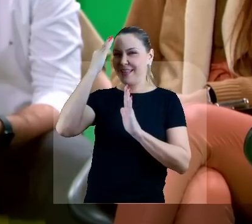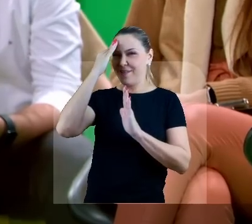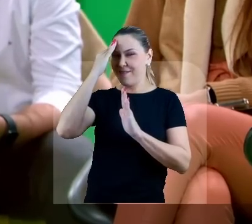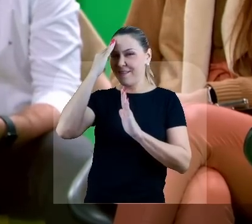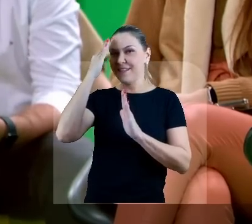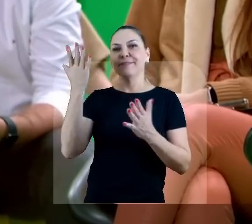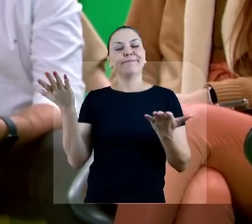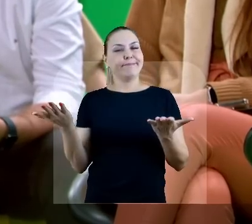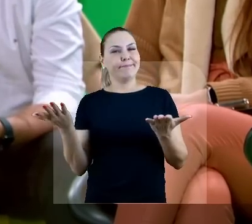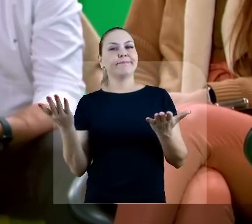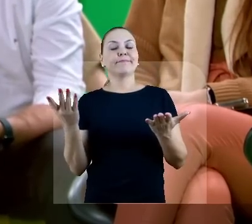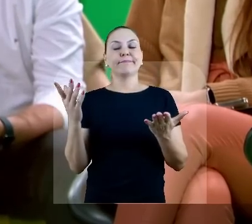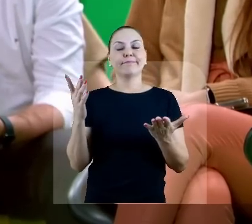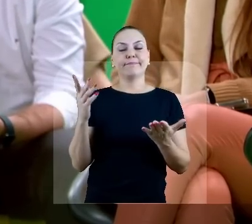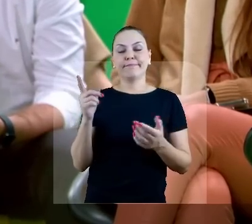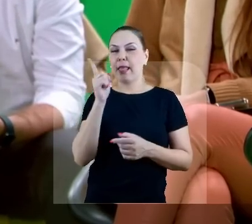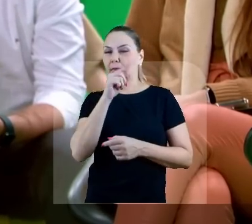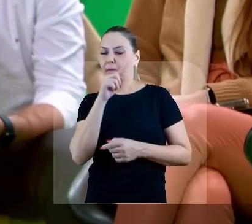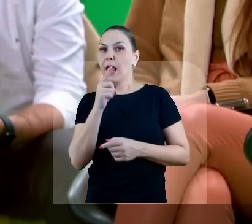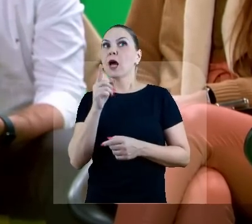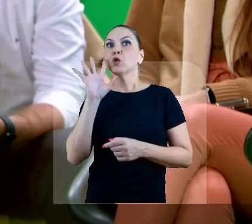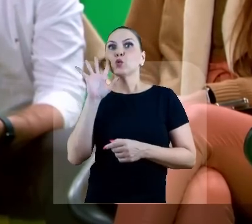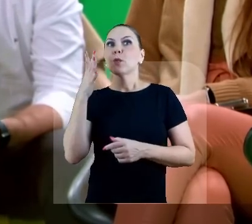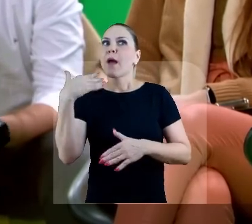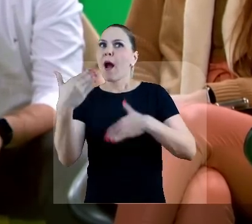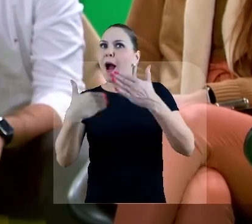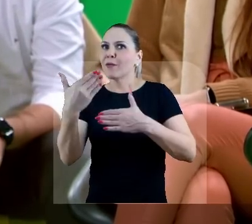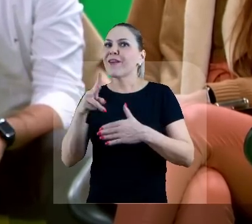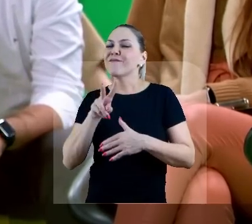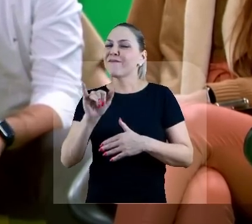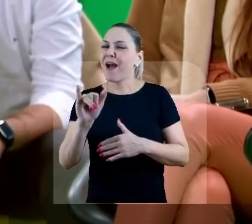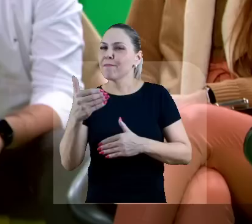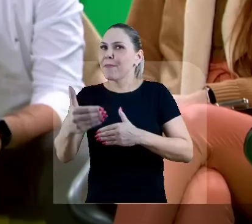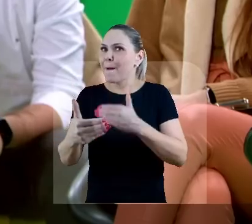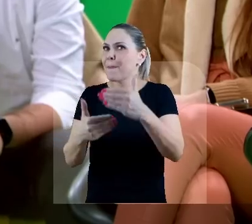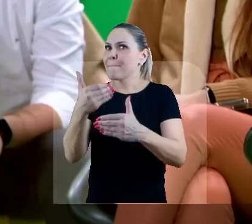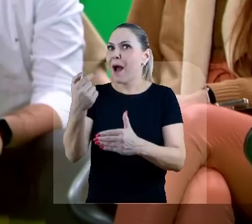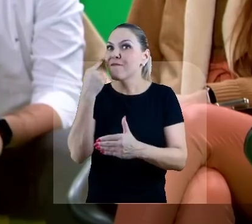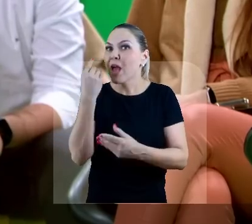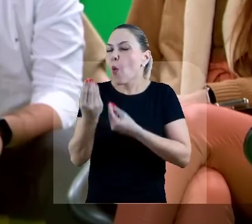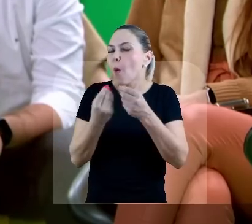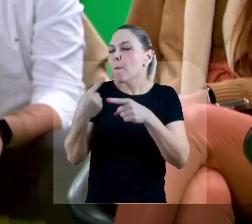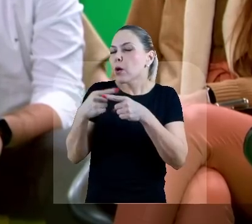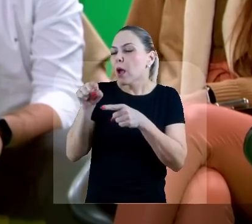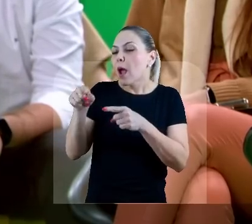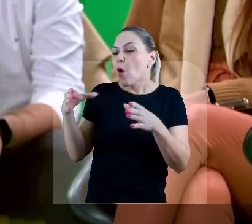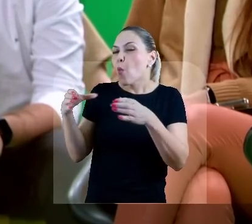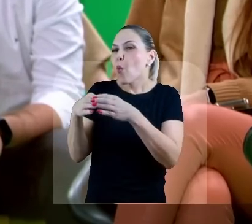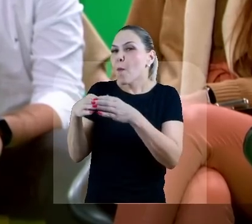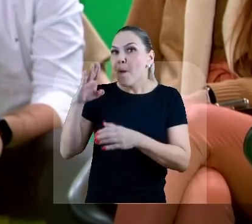dizer para vocês o seguinte, quer dizer, as surpresas vão acontecer com o tempo. Por quê? Porque esse pessoal